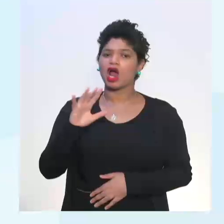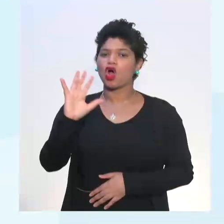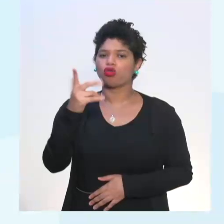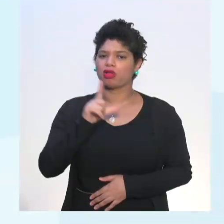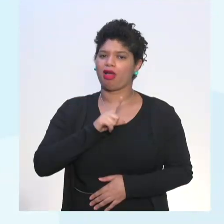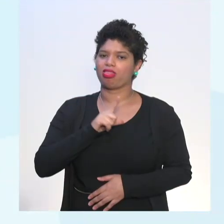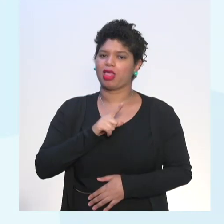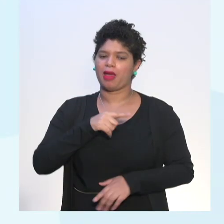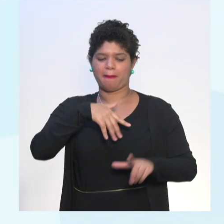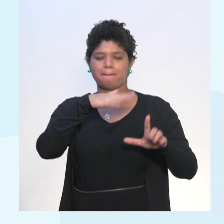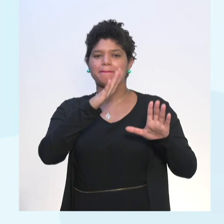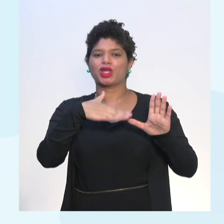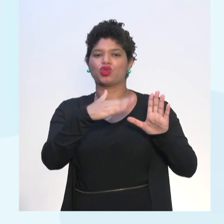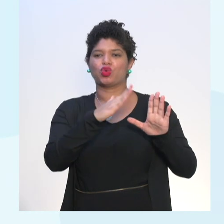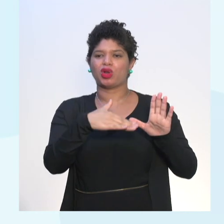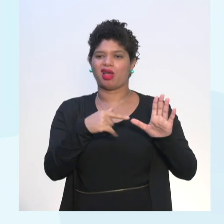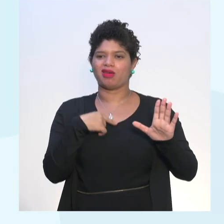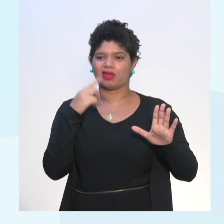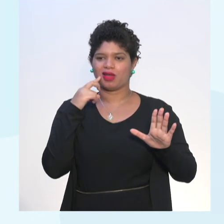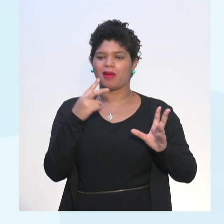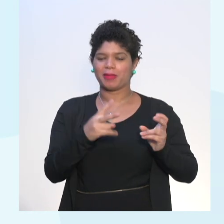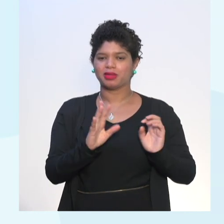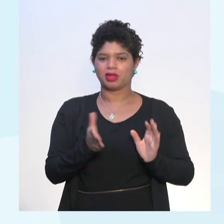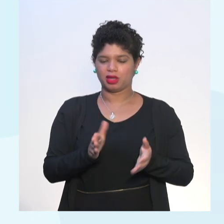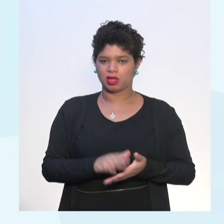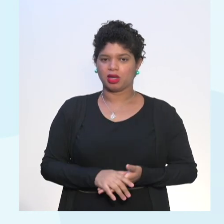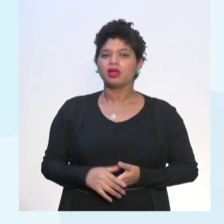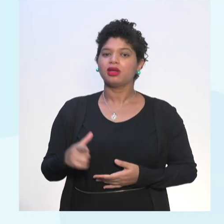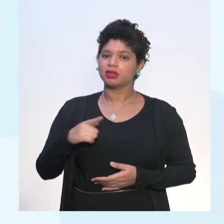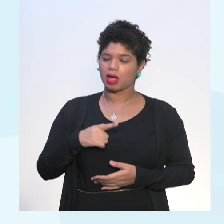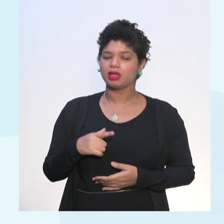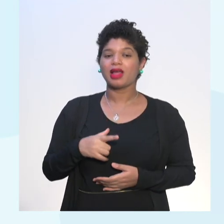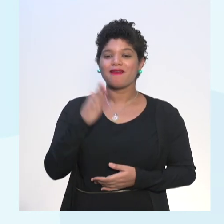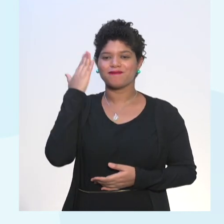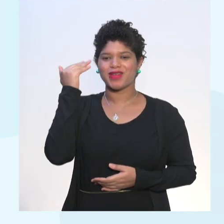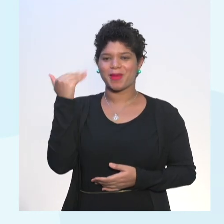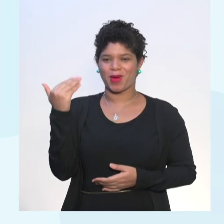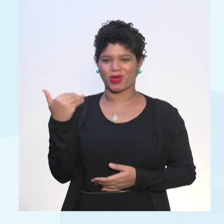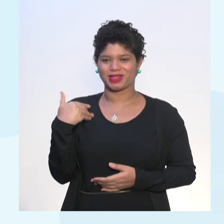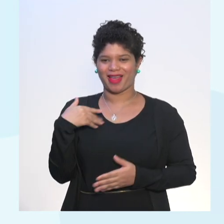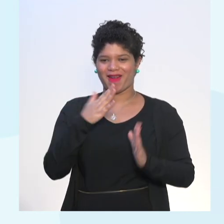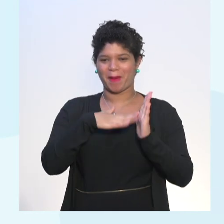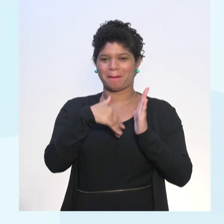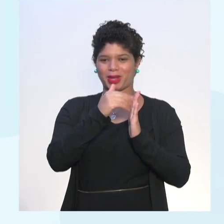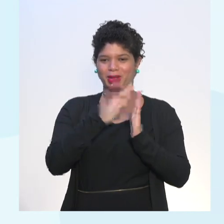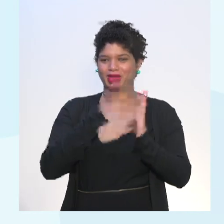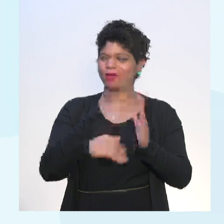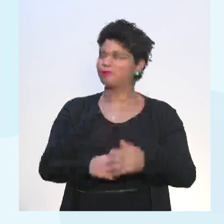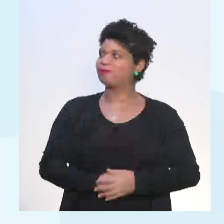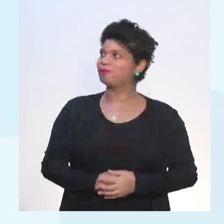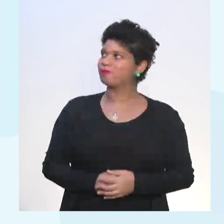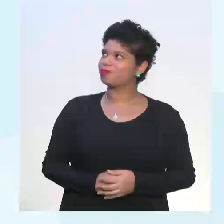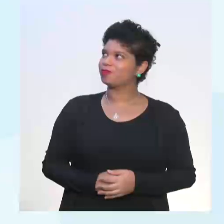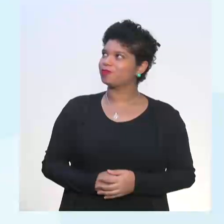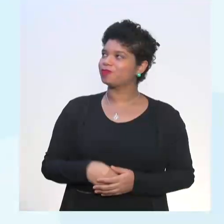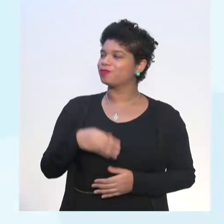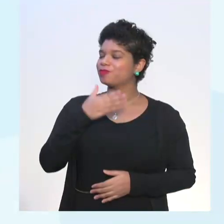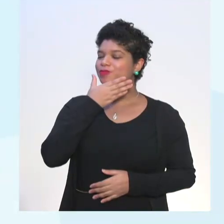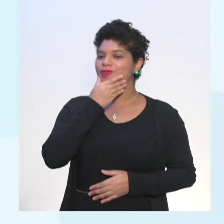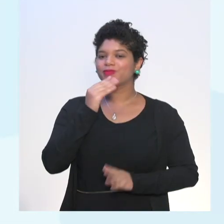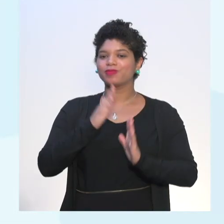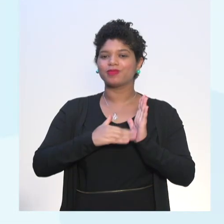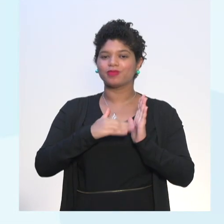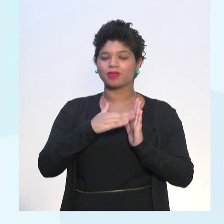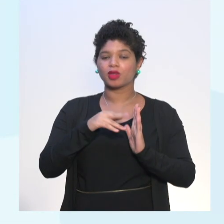deparado com essa pintura, né? Ela é bastante conhecida, ela é de um pintor chamado